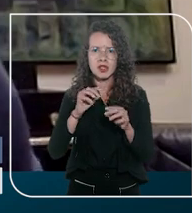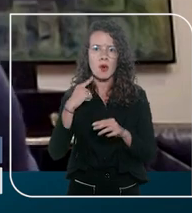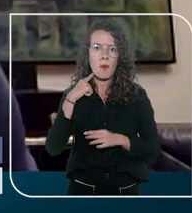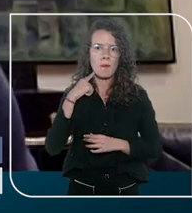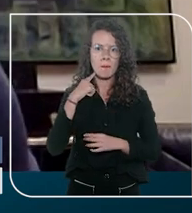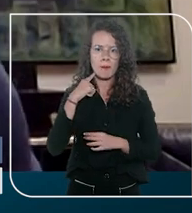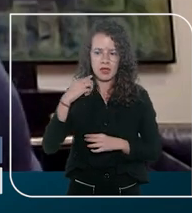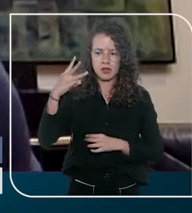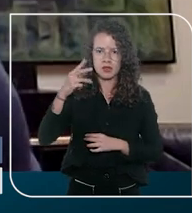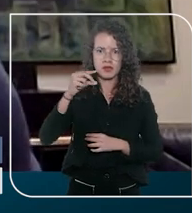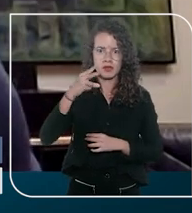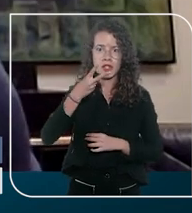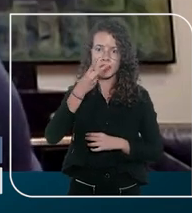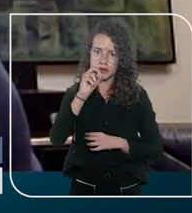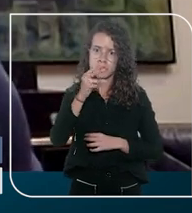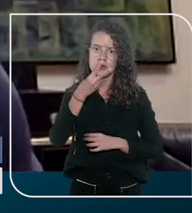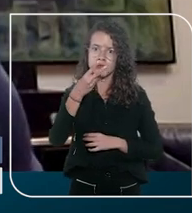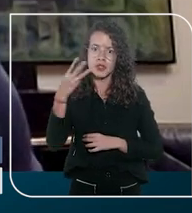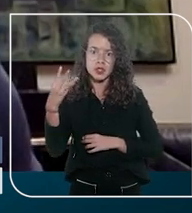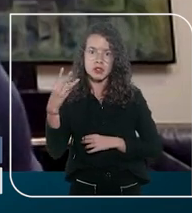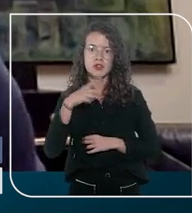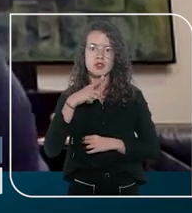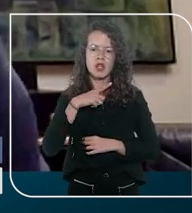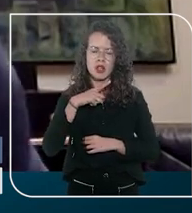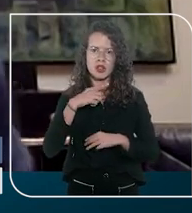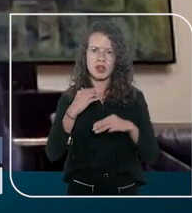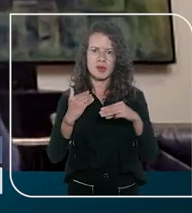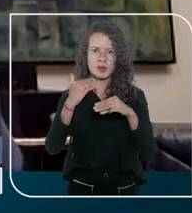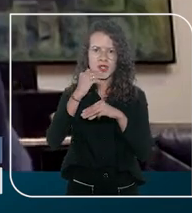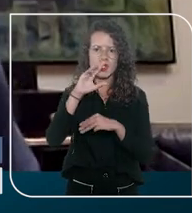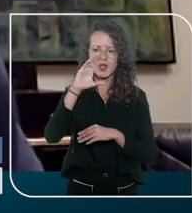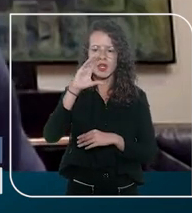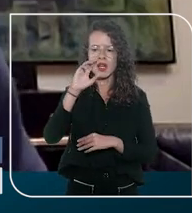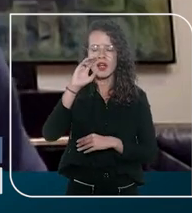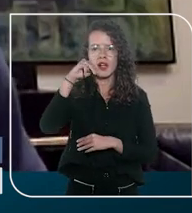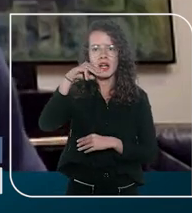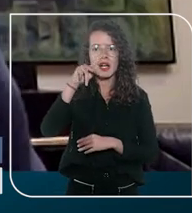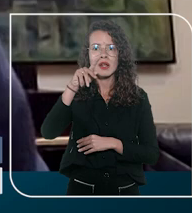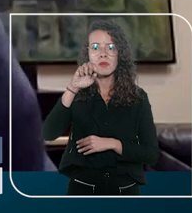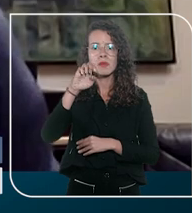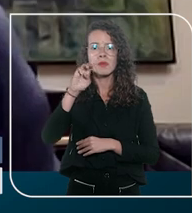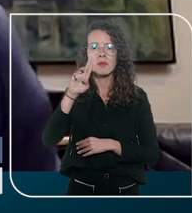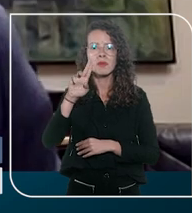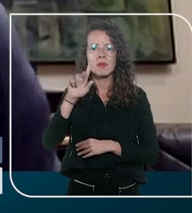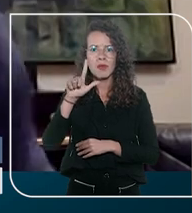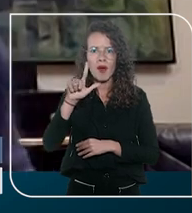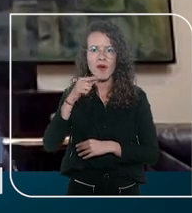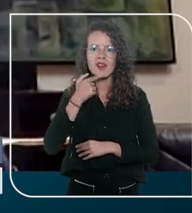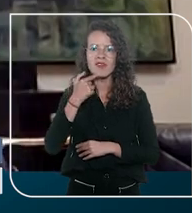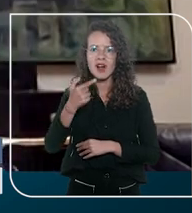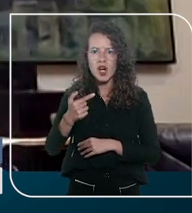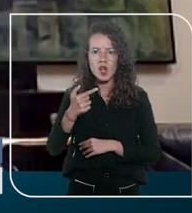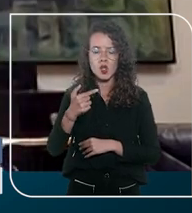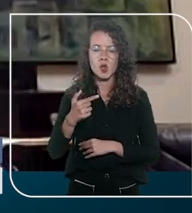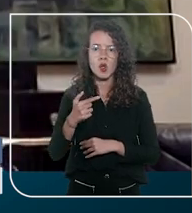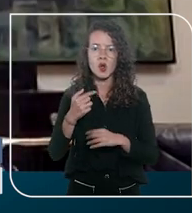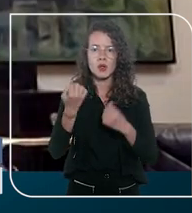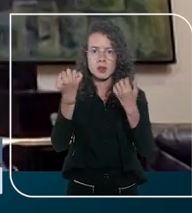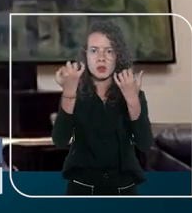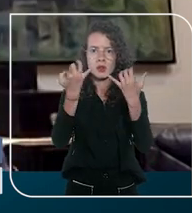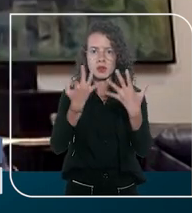também ele é muito, muito, muito didático, em que ele elenca. Ele diz o seguinte, olha, inclusive citando